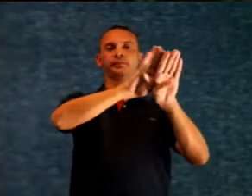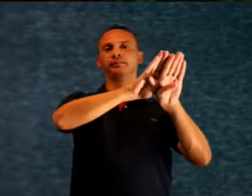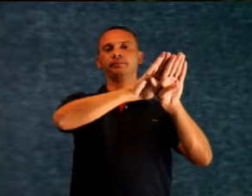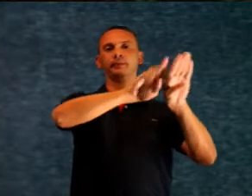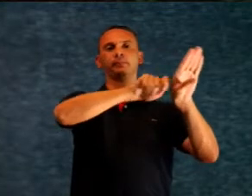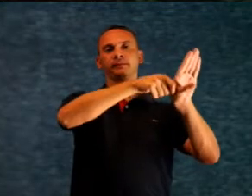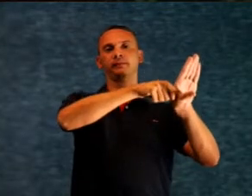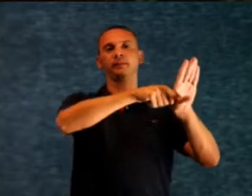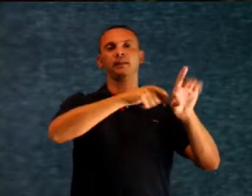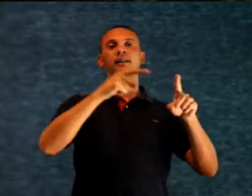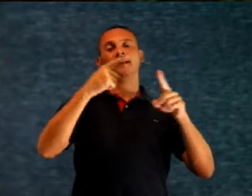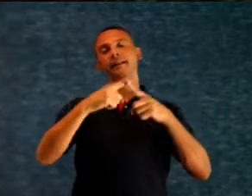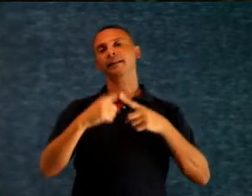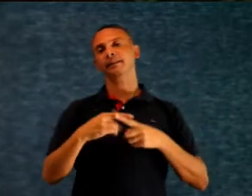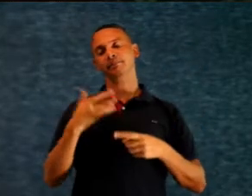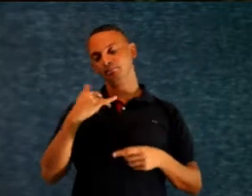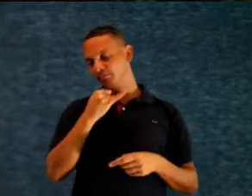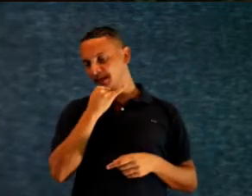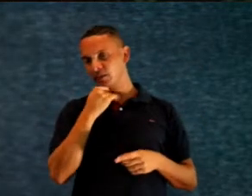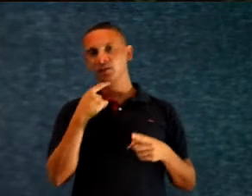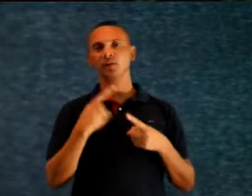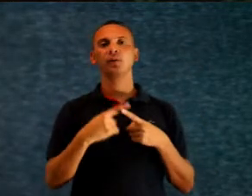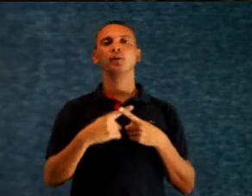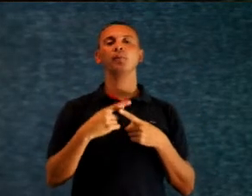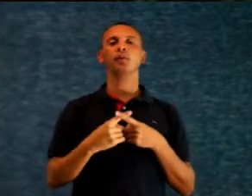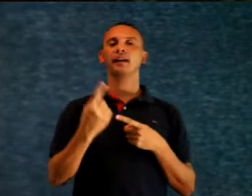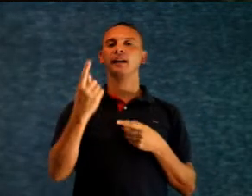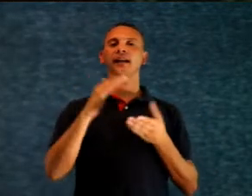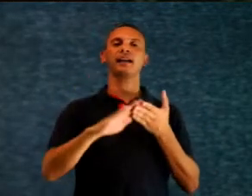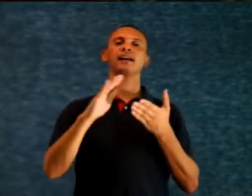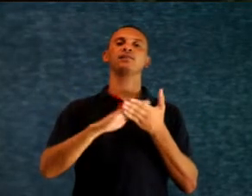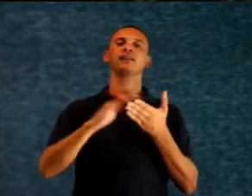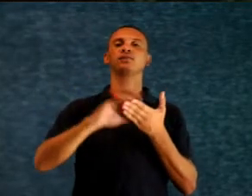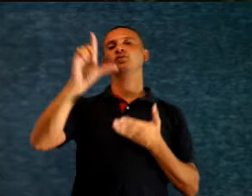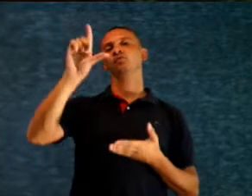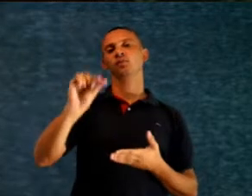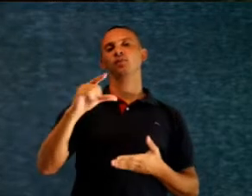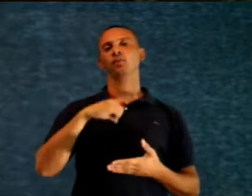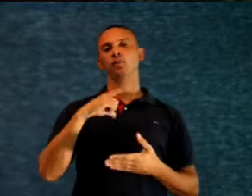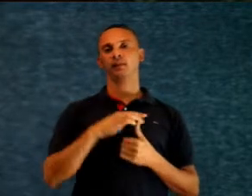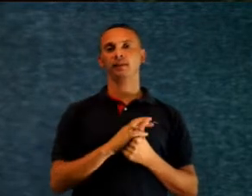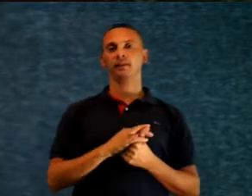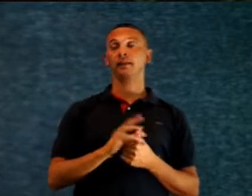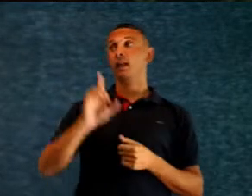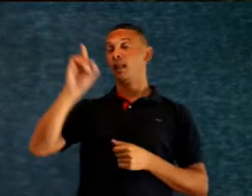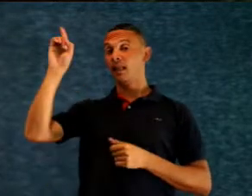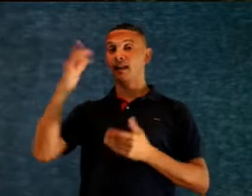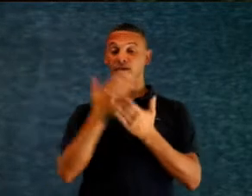Por contenção de despesas, a Embaixada do Brasil fechou o Centro de Estudos Brasileiros. O Centro de Estudos,